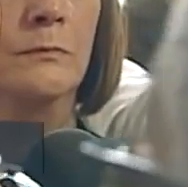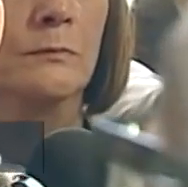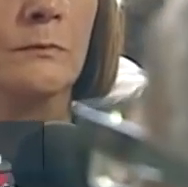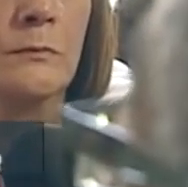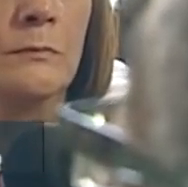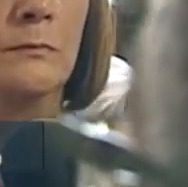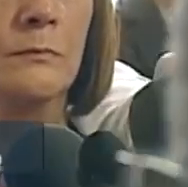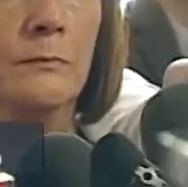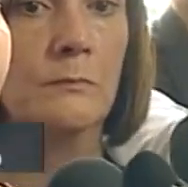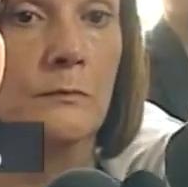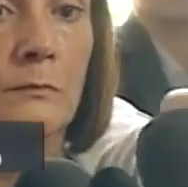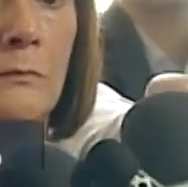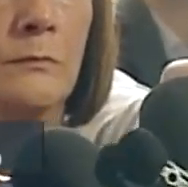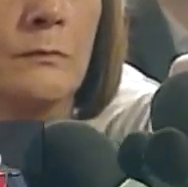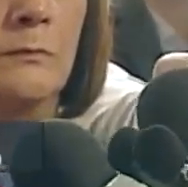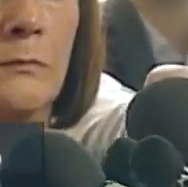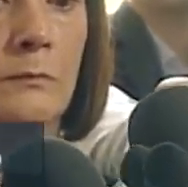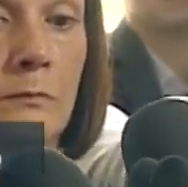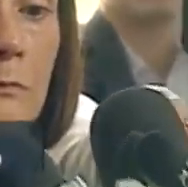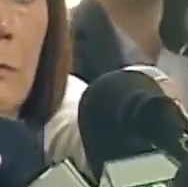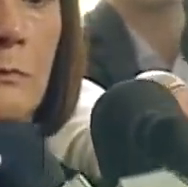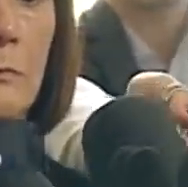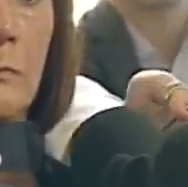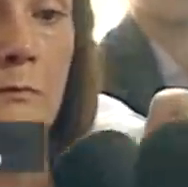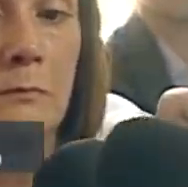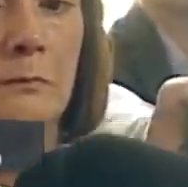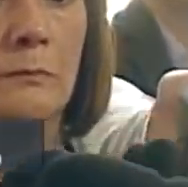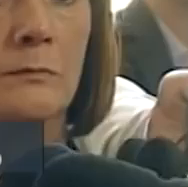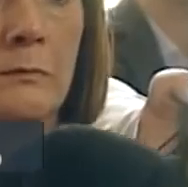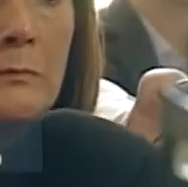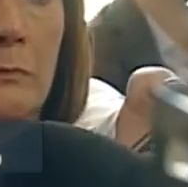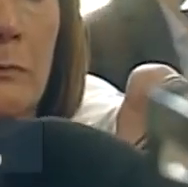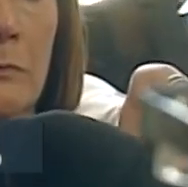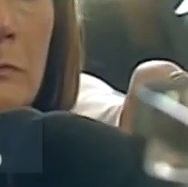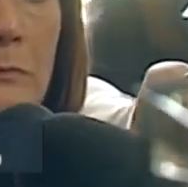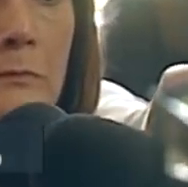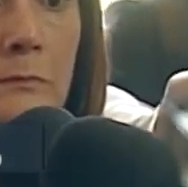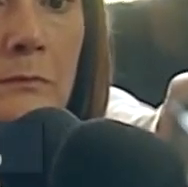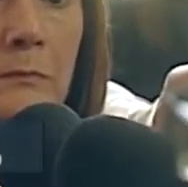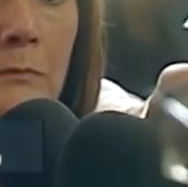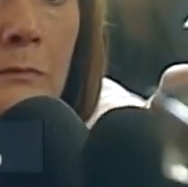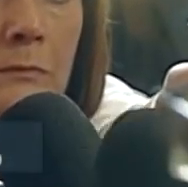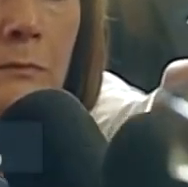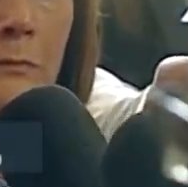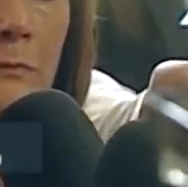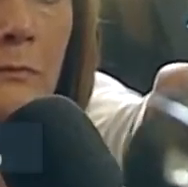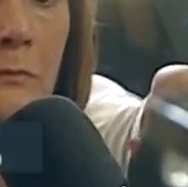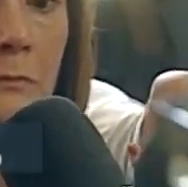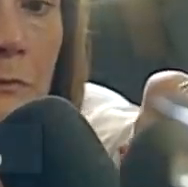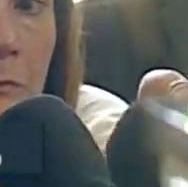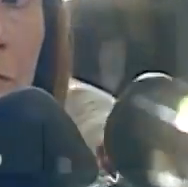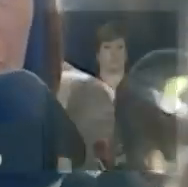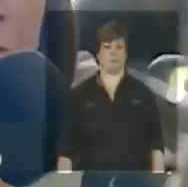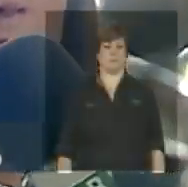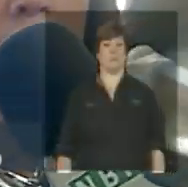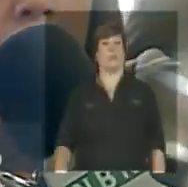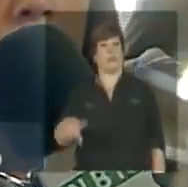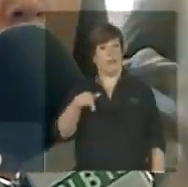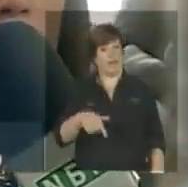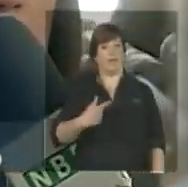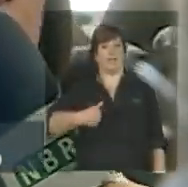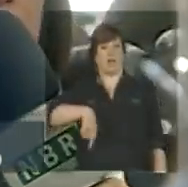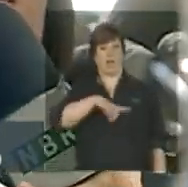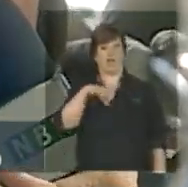período de chuva. Ineficiente a obra? É período de chuva. Vocês sabem... Não, foram não. Aqui nós tínhamos